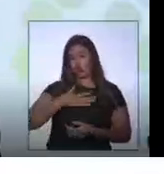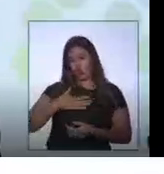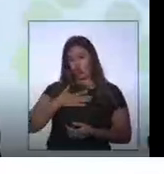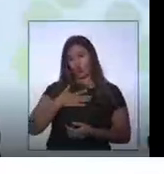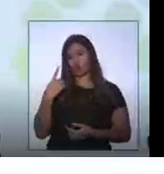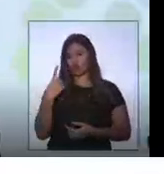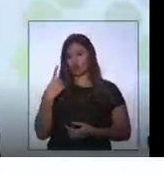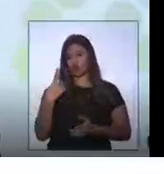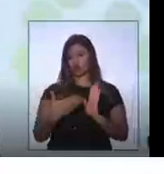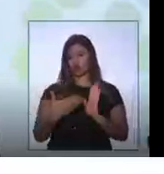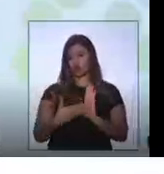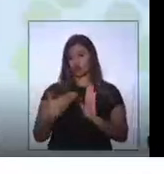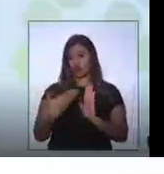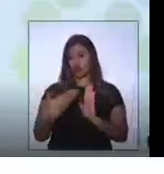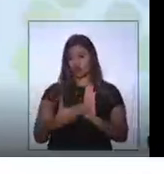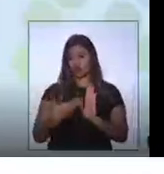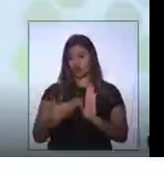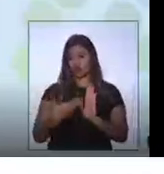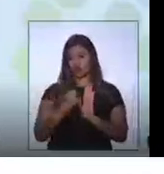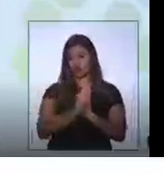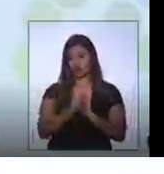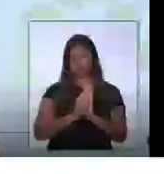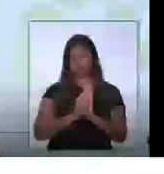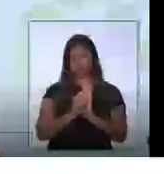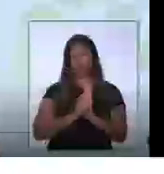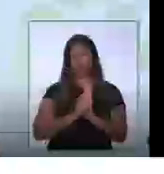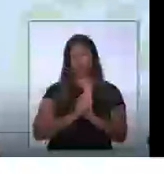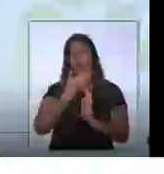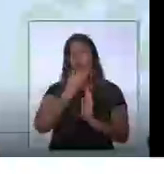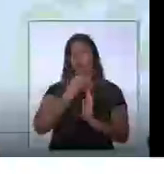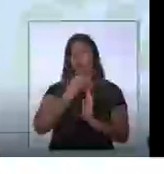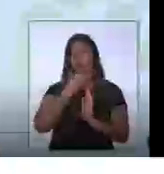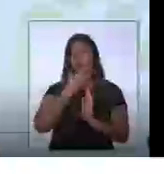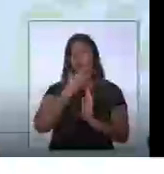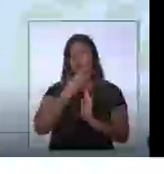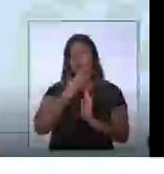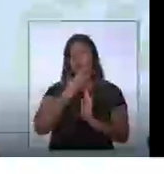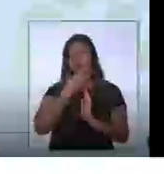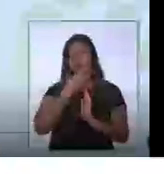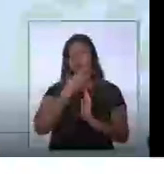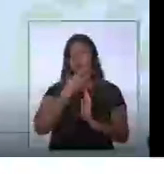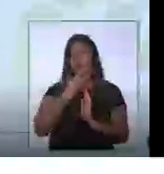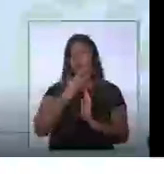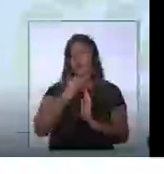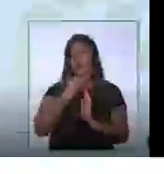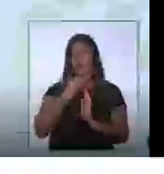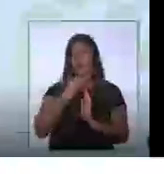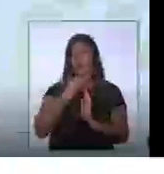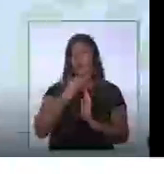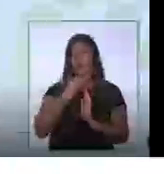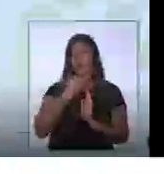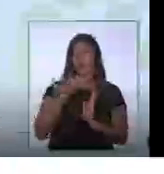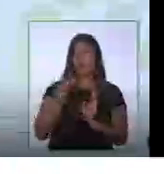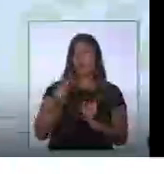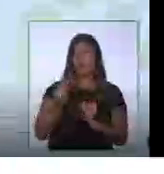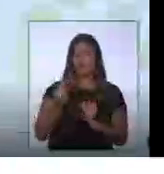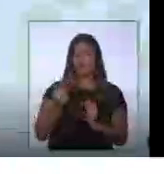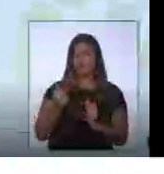escrito pelo. Tem um livro que ele foi escrito pelo antigo produtor da